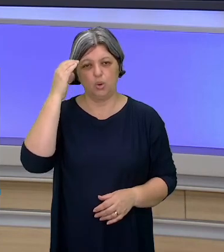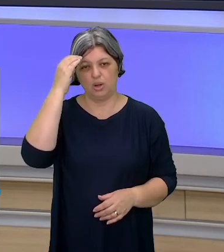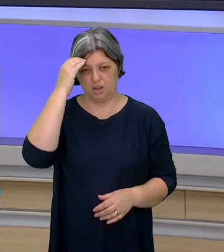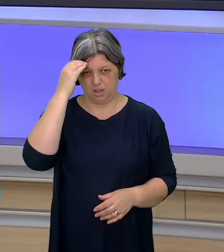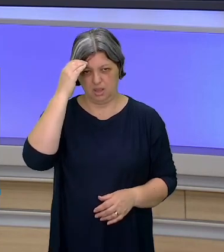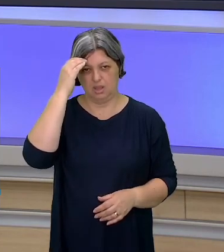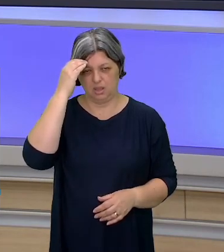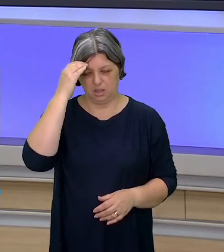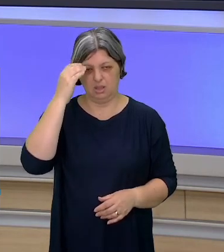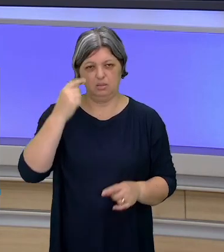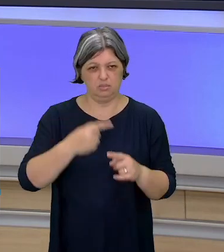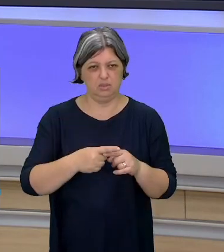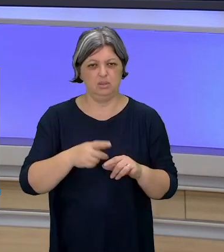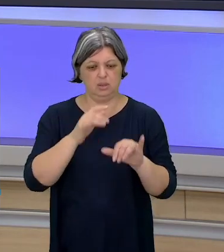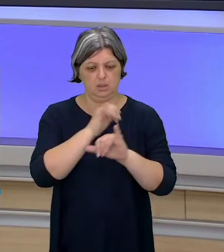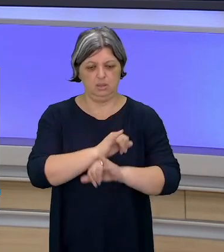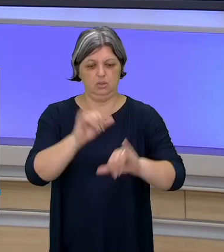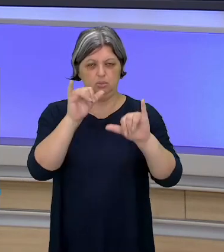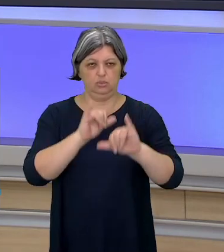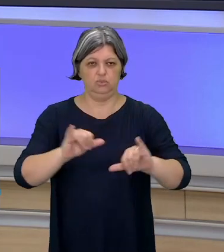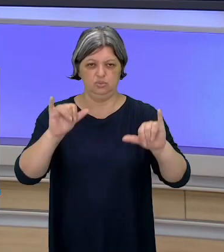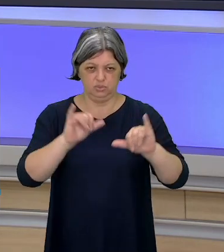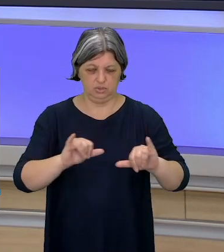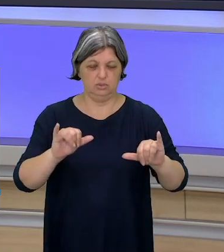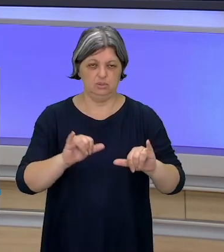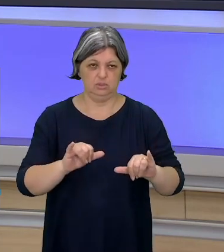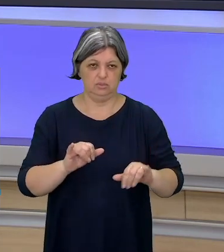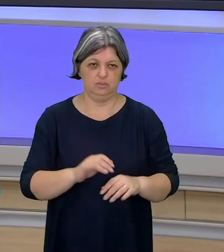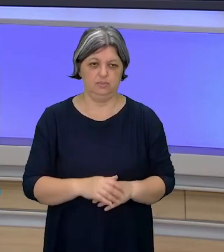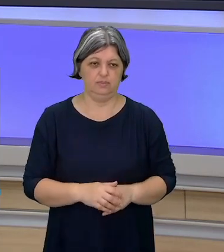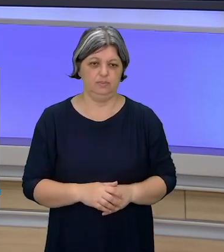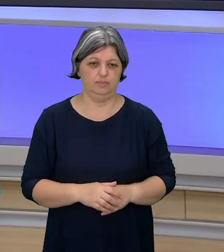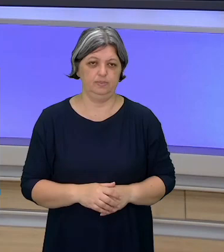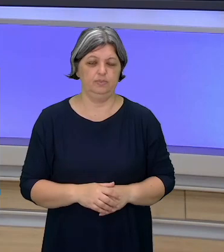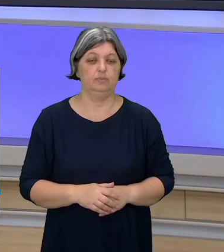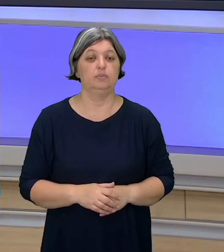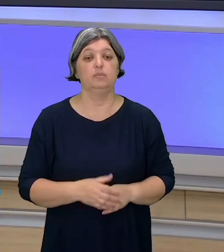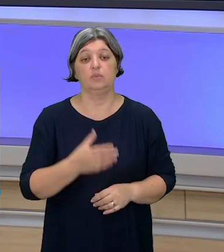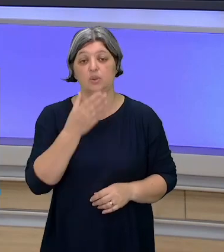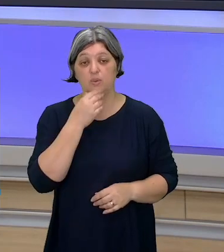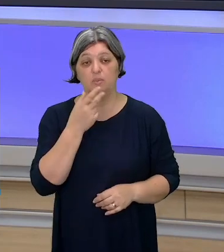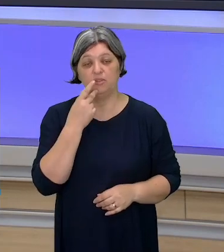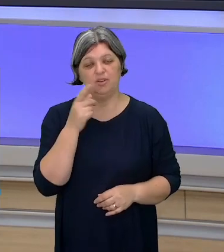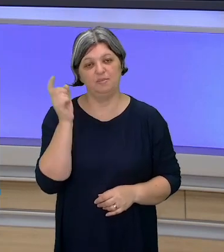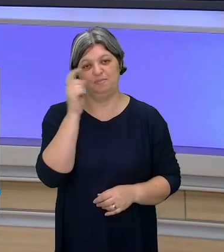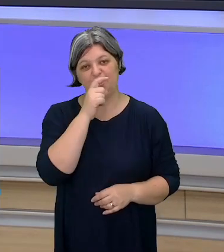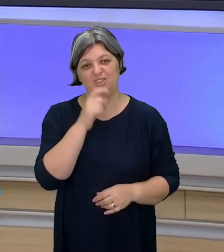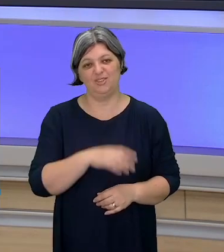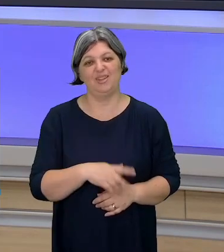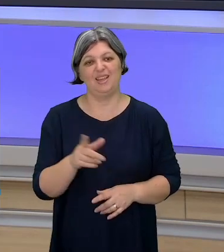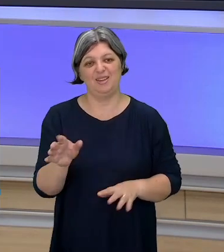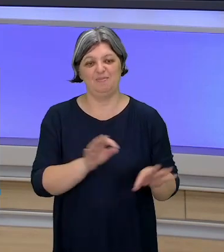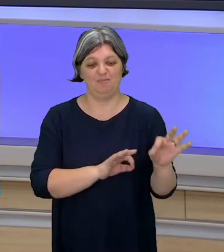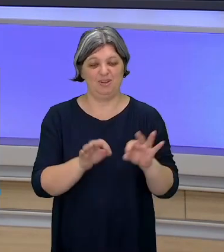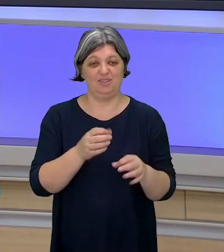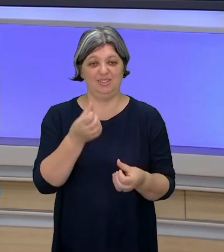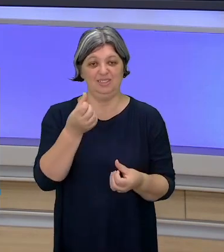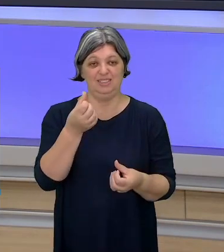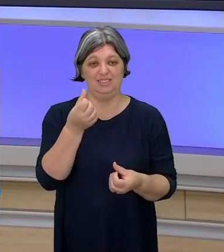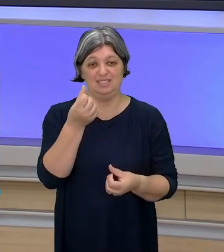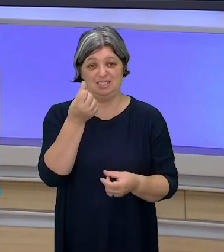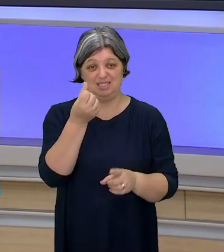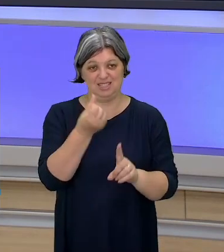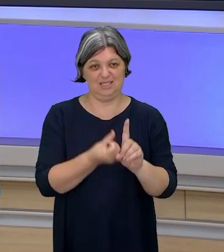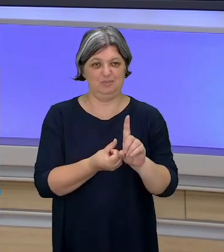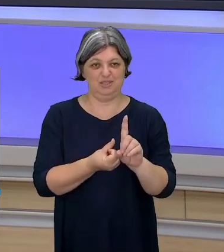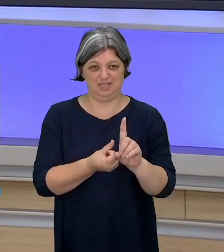York Times, foi notícia em todos os lugares do mundo. E aí o Cid veio falar que era tudo mentira, que era um plano de 6 meses para